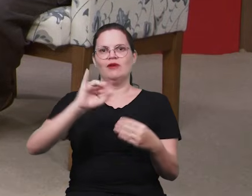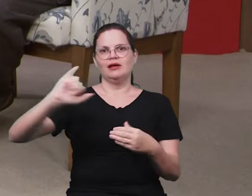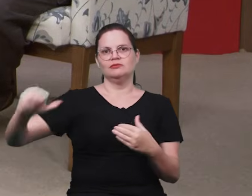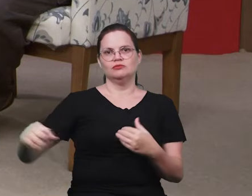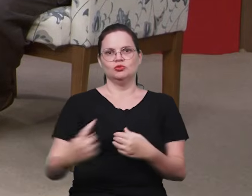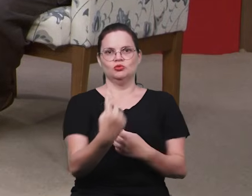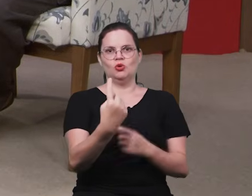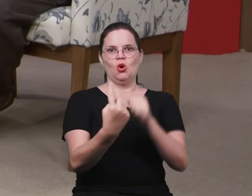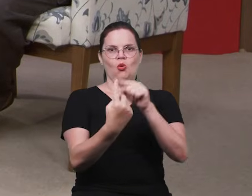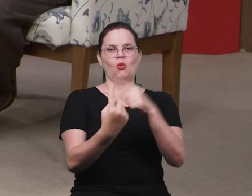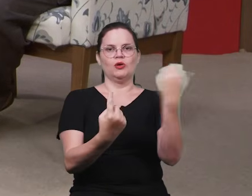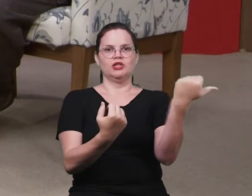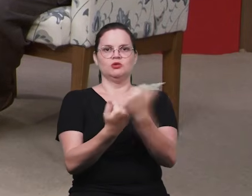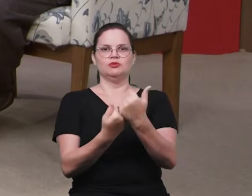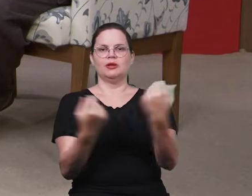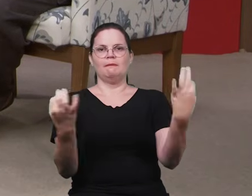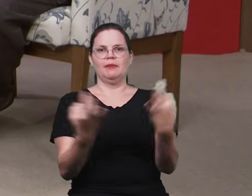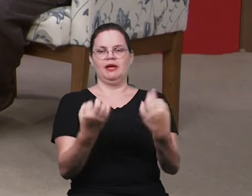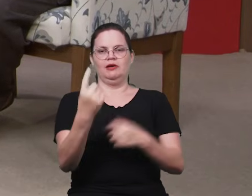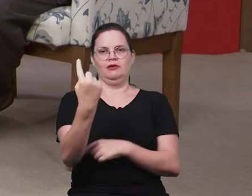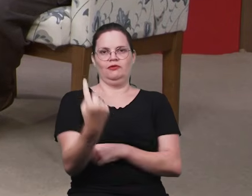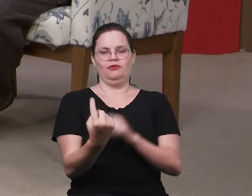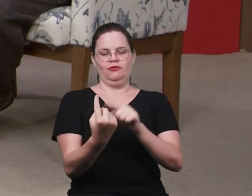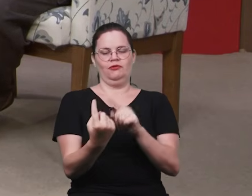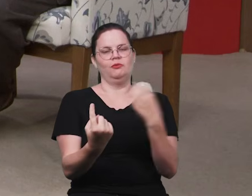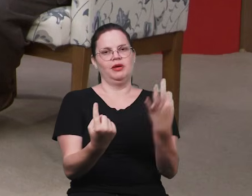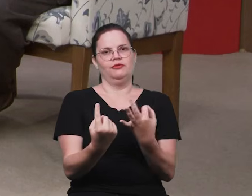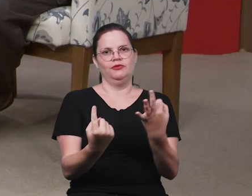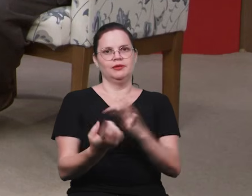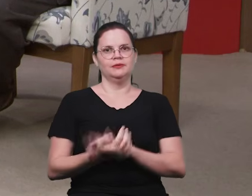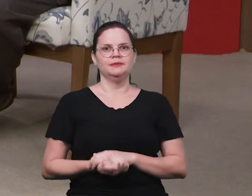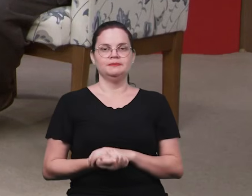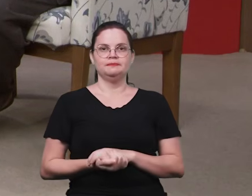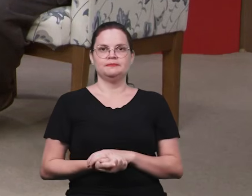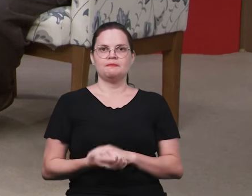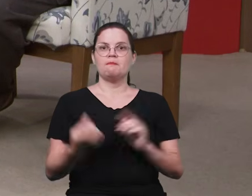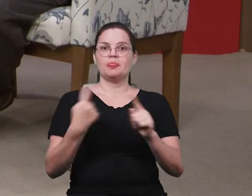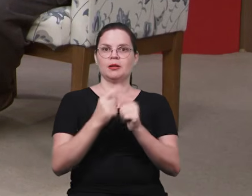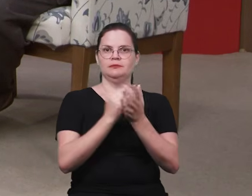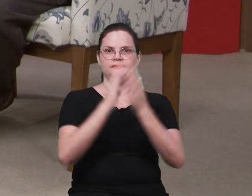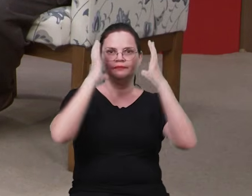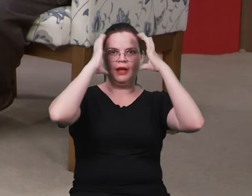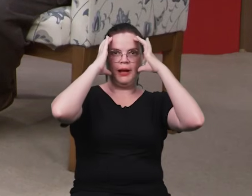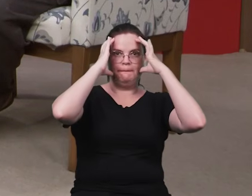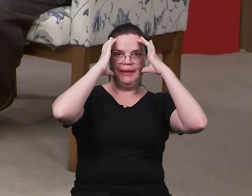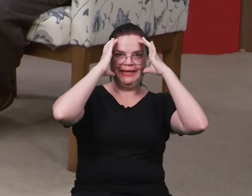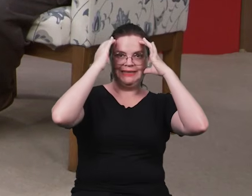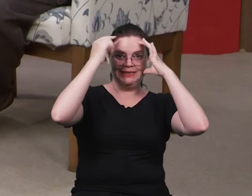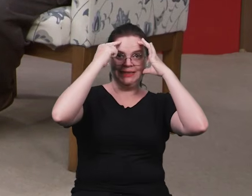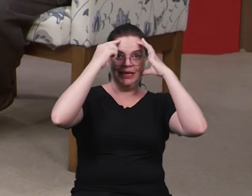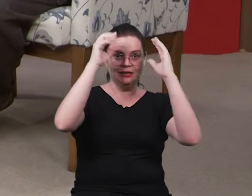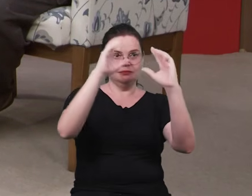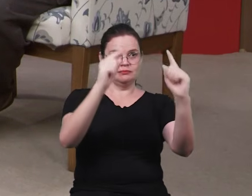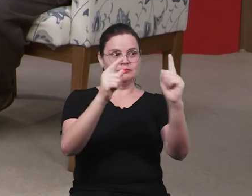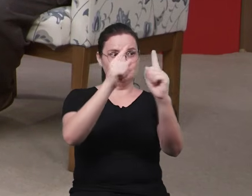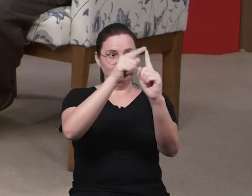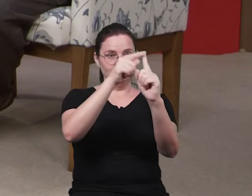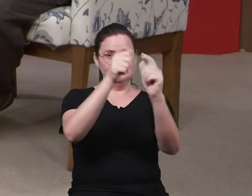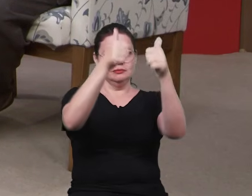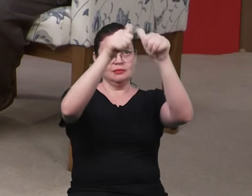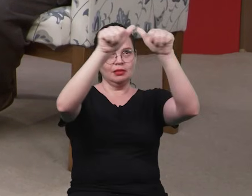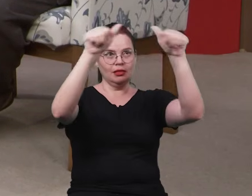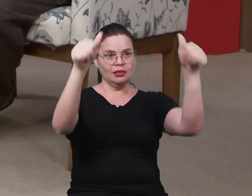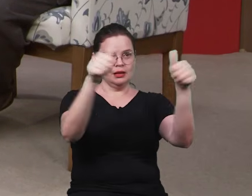assim, na verdade é uma decadência, né? Sim. Começa com a cabeça, termina nos pés. Começa com